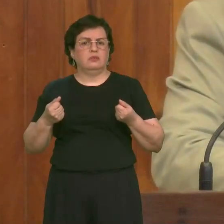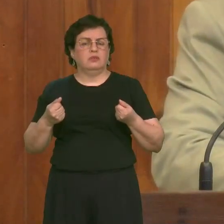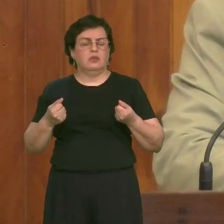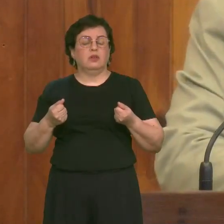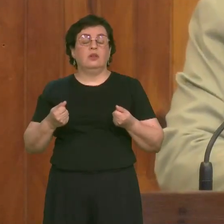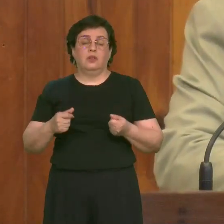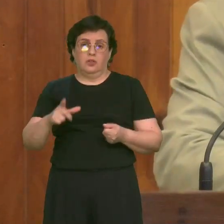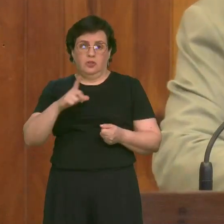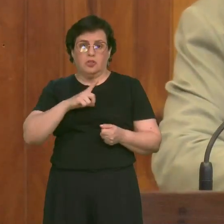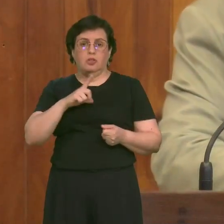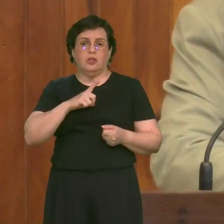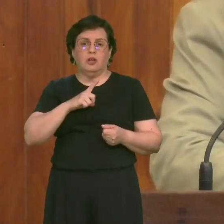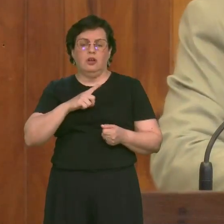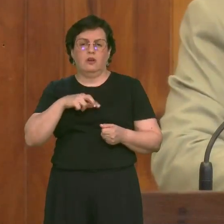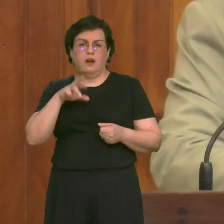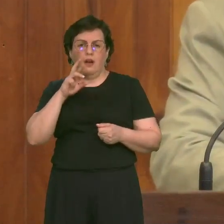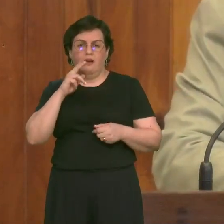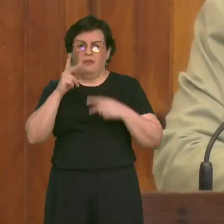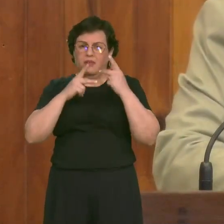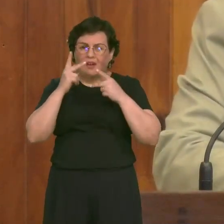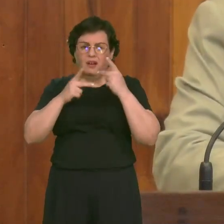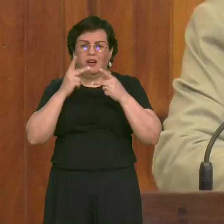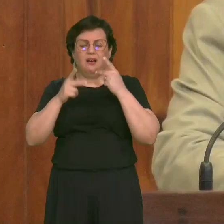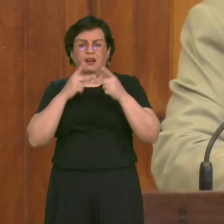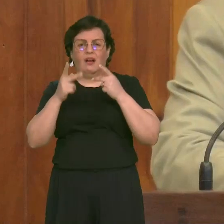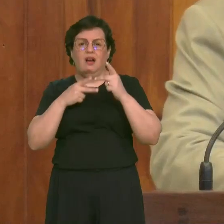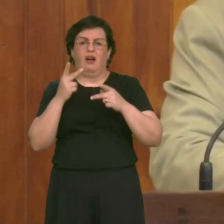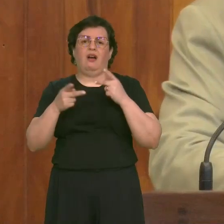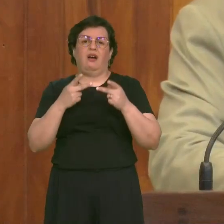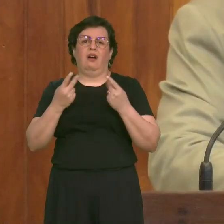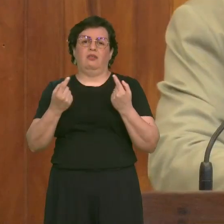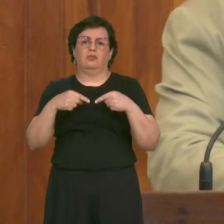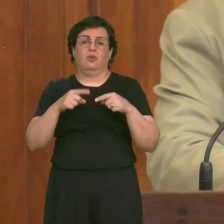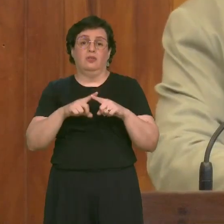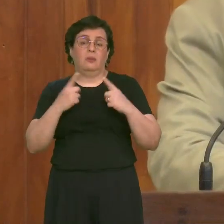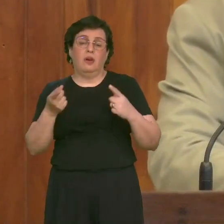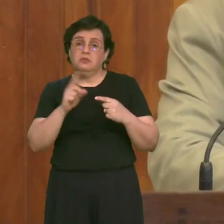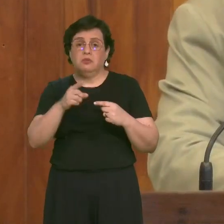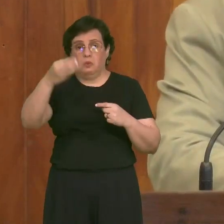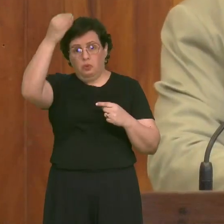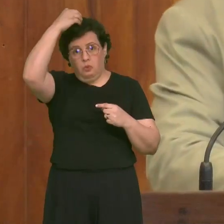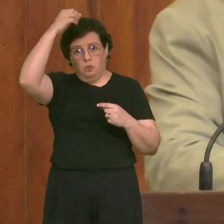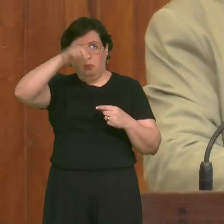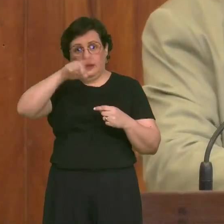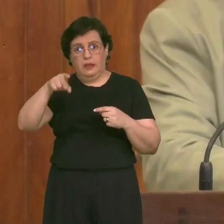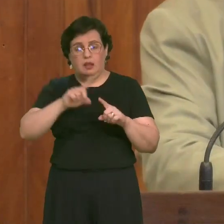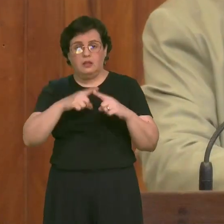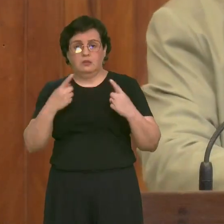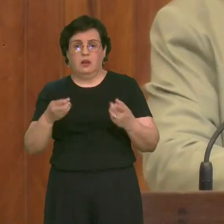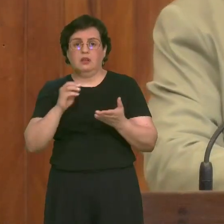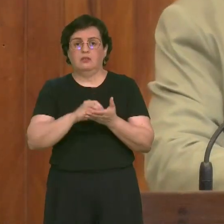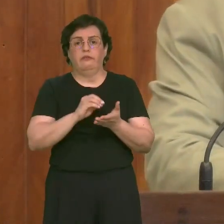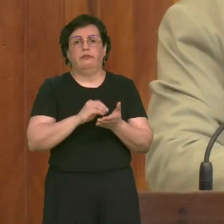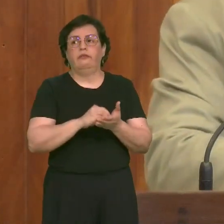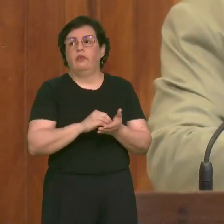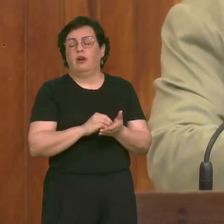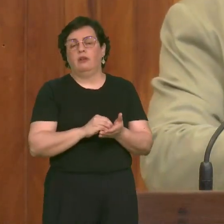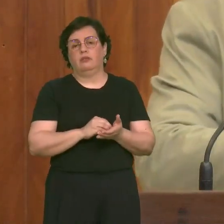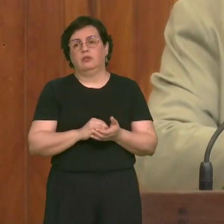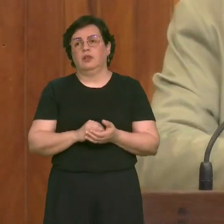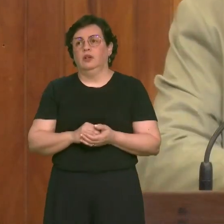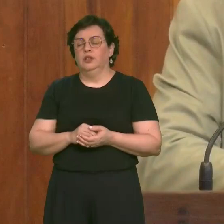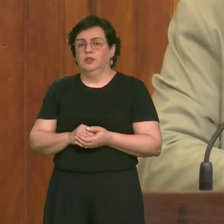reclamações pontuais Mas não preocupa deles né Aí é falta de estrutura que a prefeitura dava